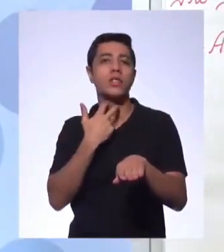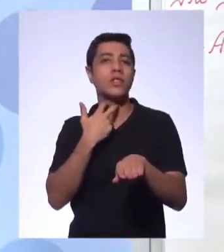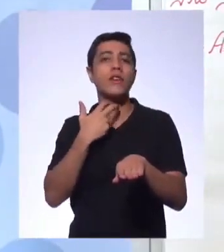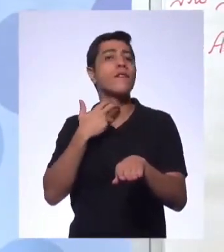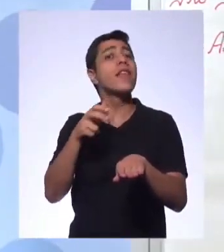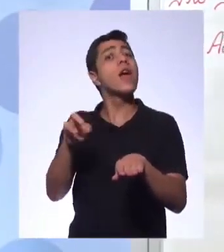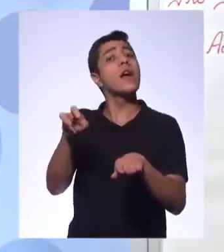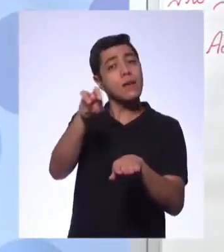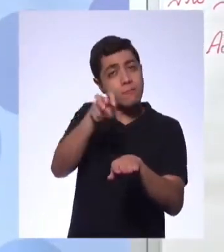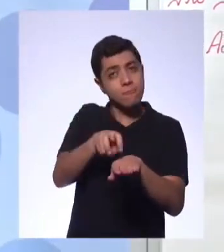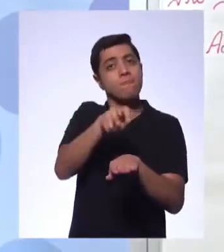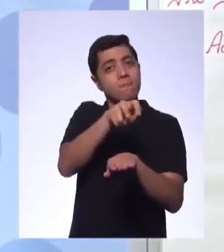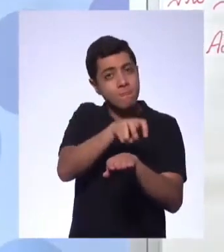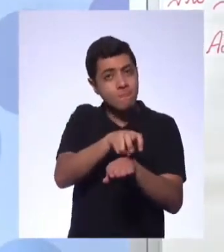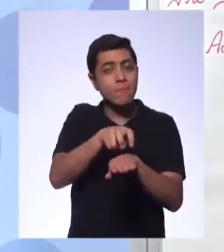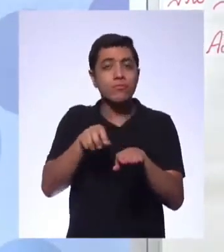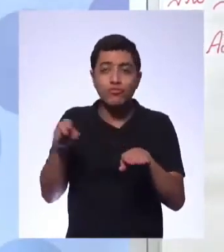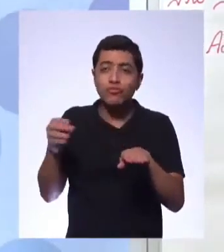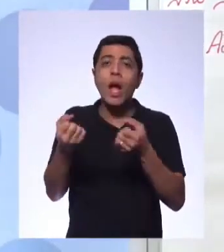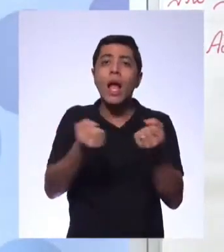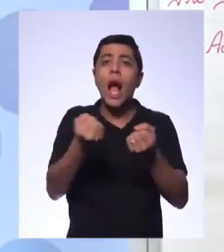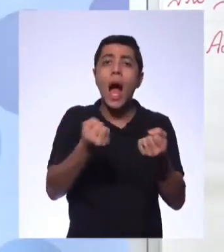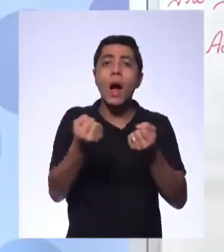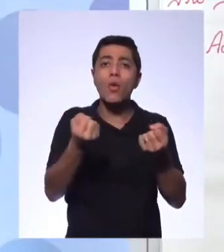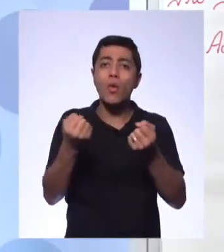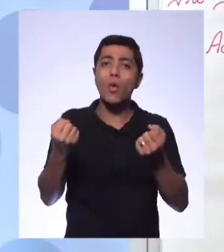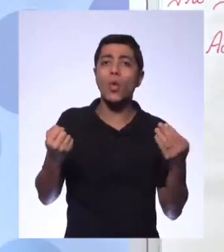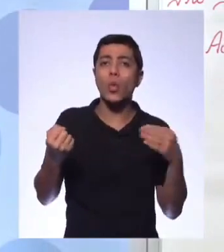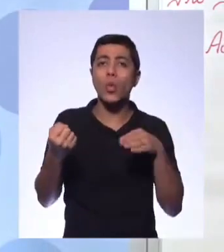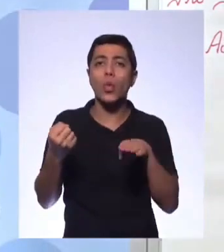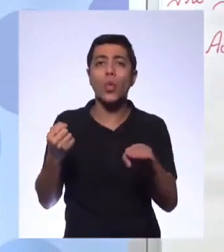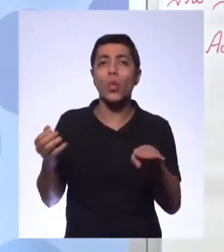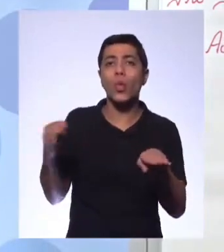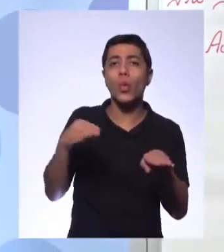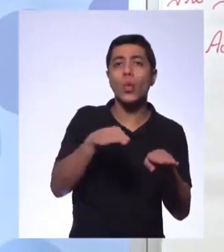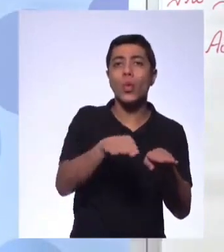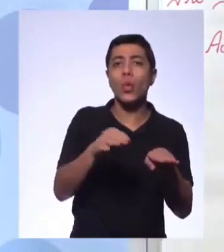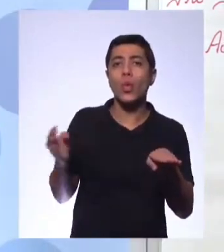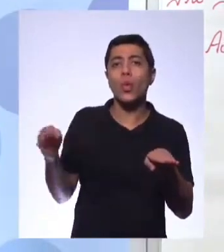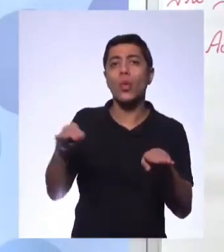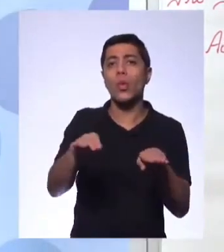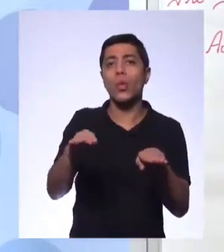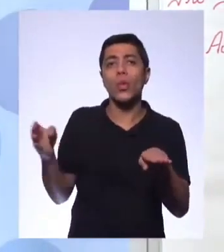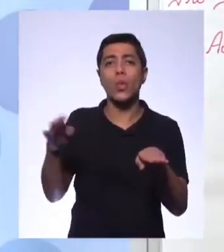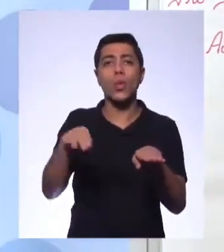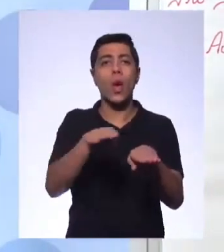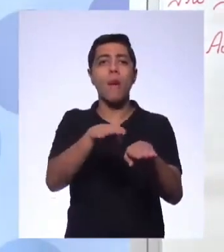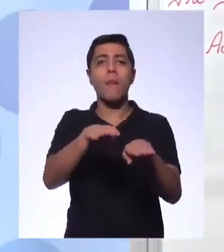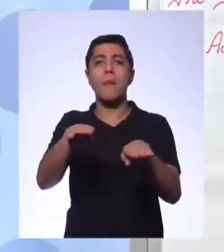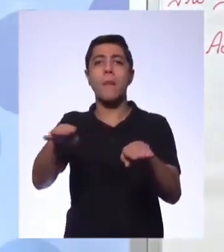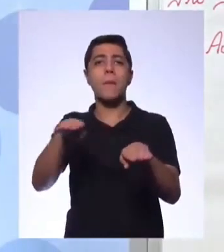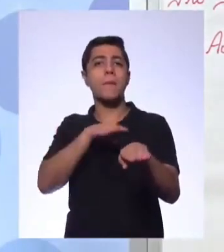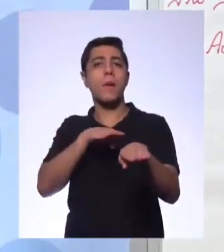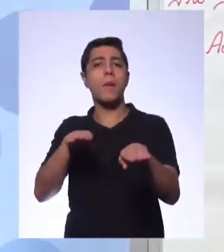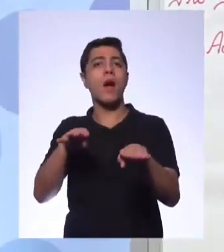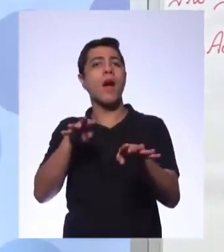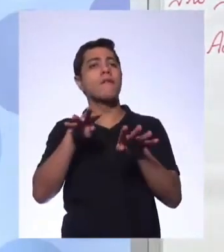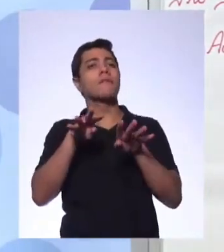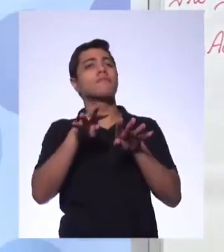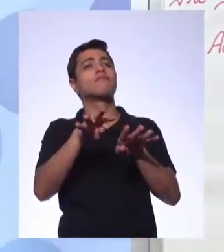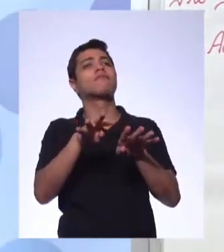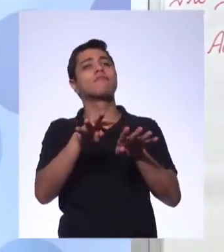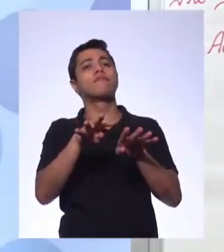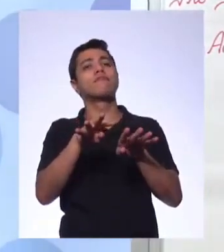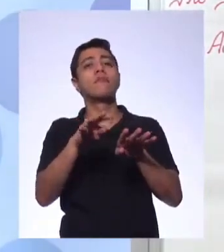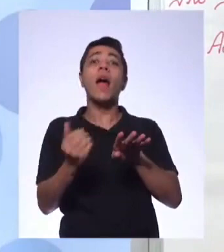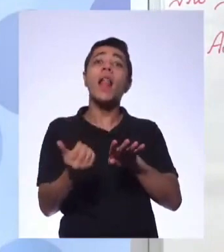aplicativo onde elas pedem ali a pipoca, o lanche, ou a bebida, né, no caso o refrigerante, a água, e as pessoas